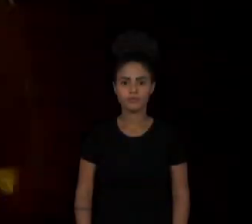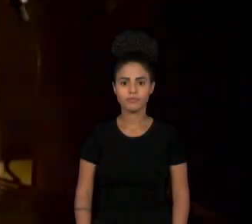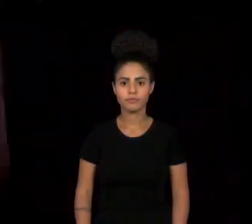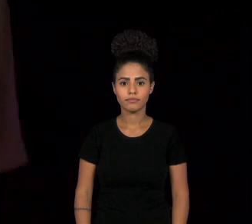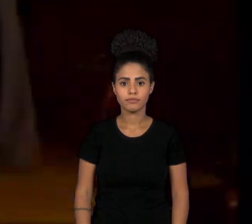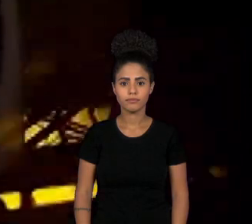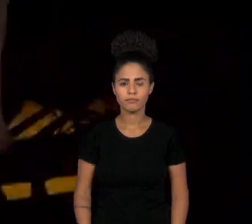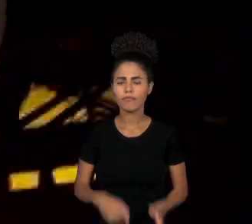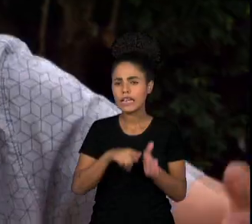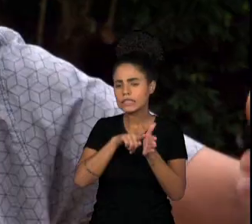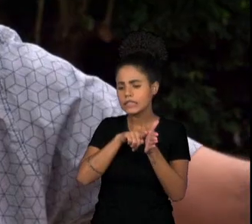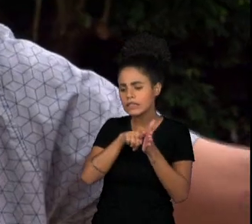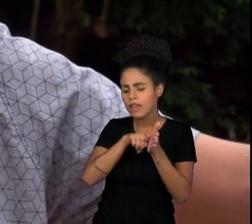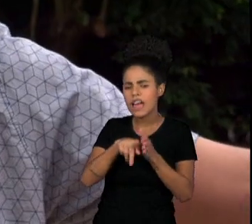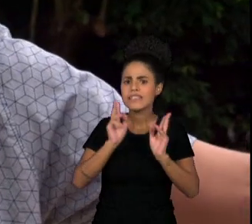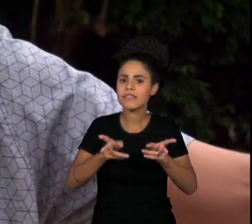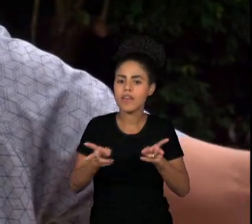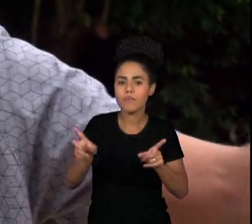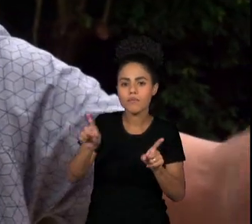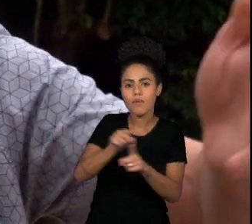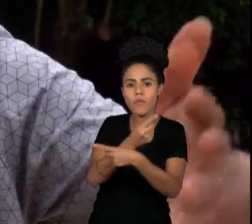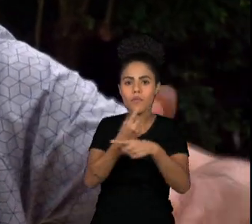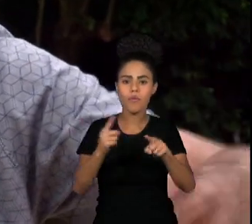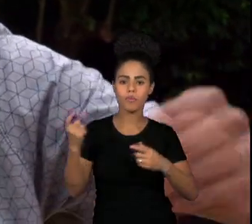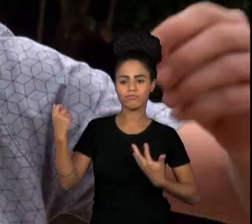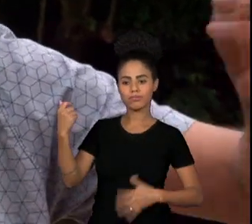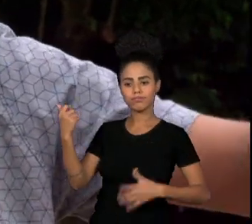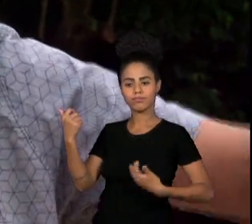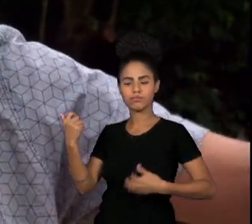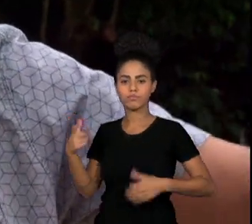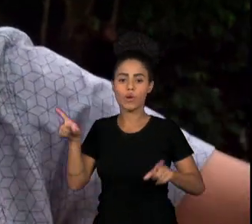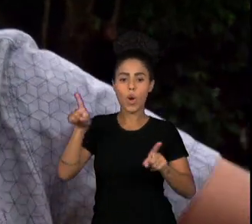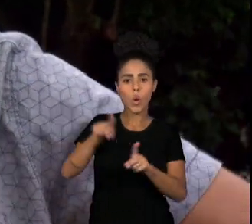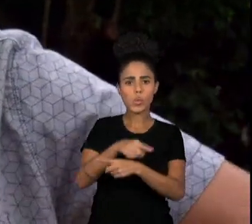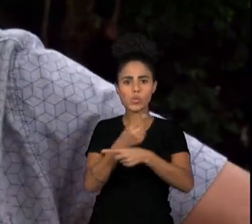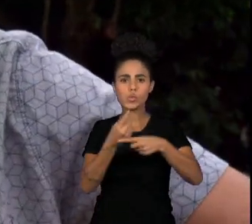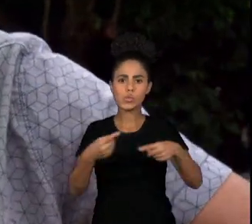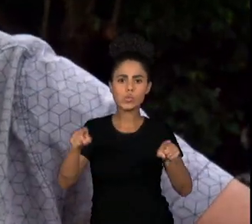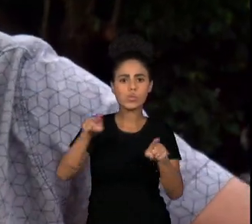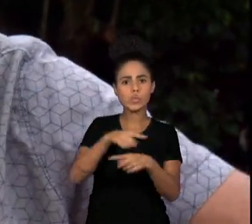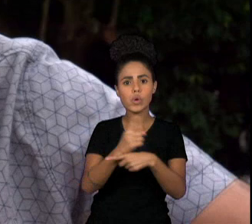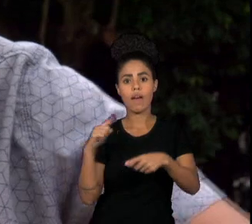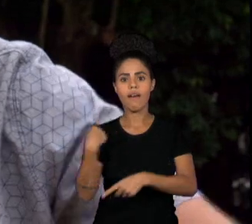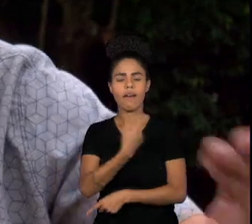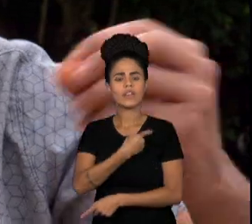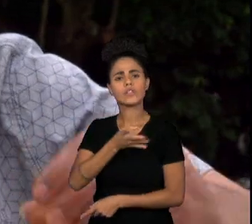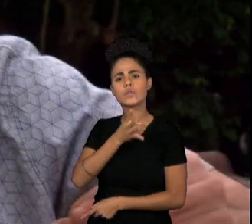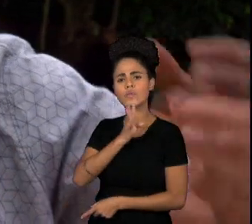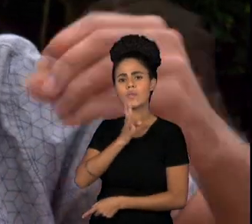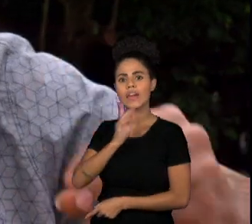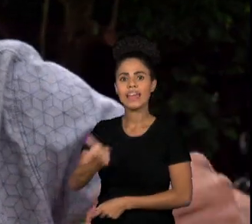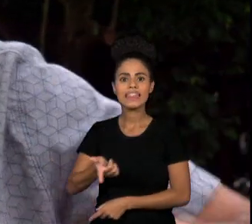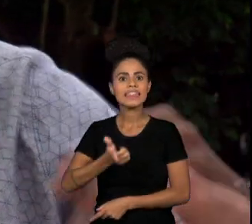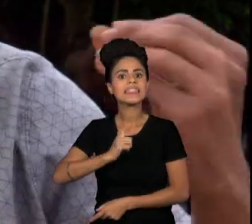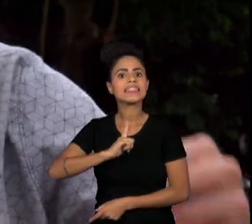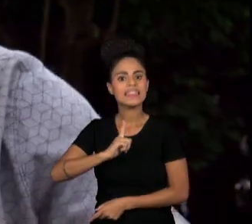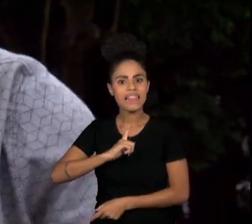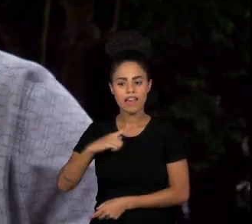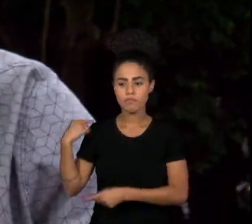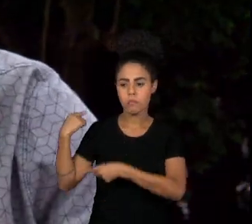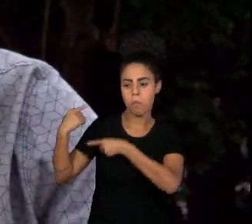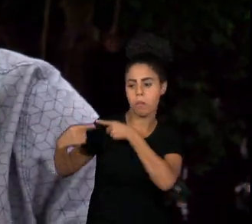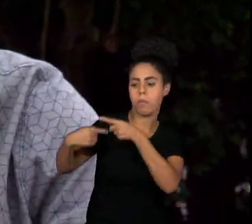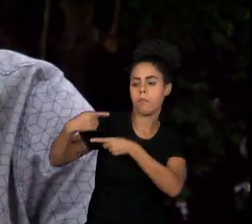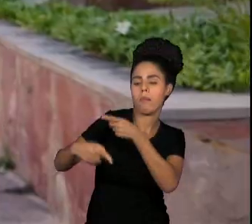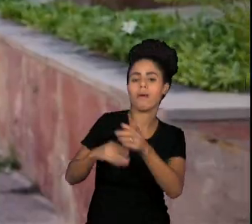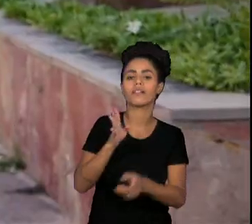Pesquisando música, eu sempre vejo como todos os instrumentos de uma orquestra ocidental que a gente conhece tem um parente, um ancestral que é algum